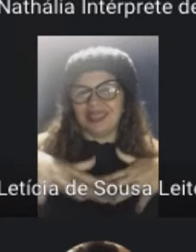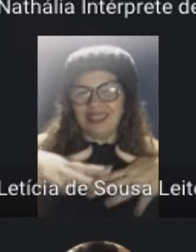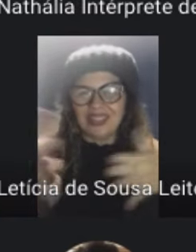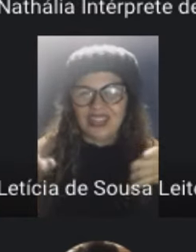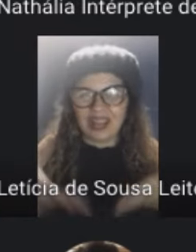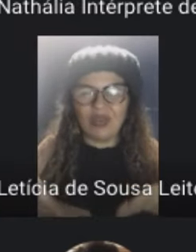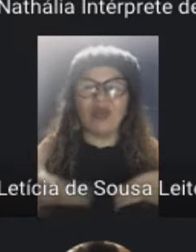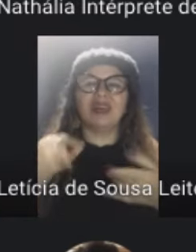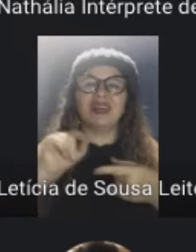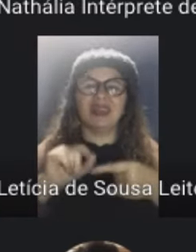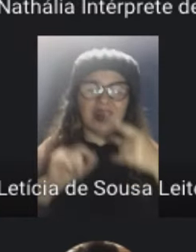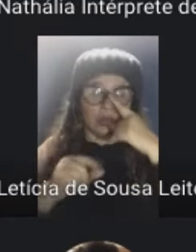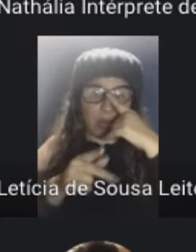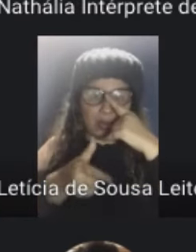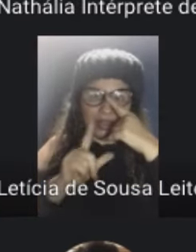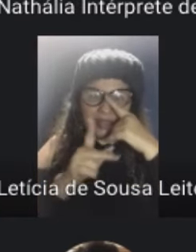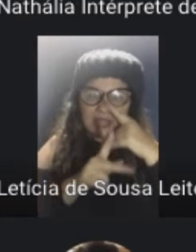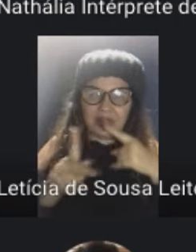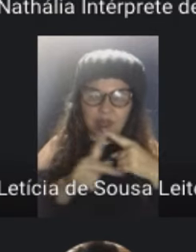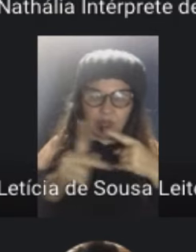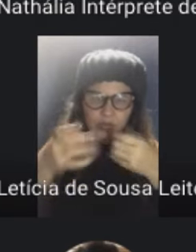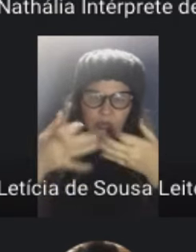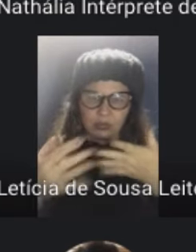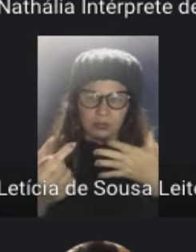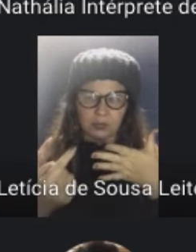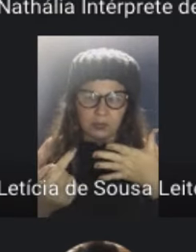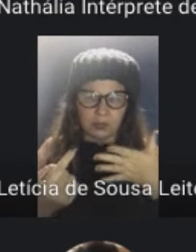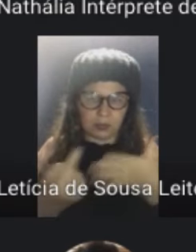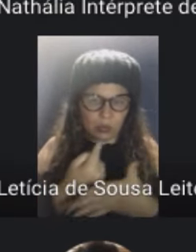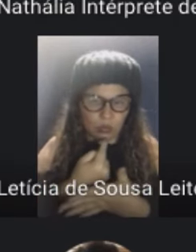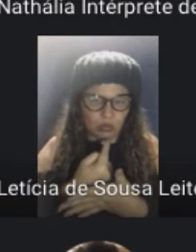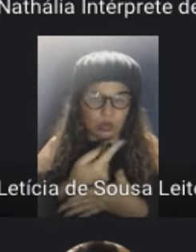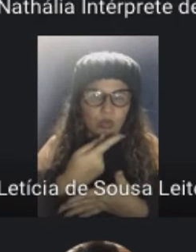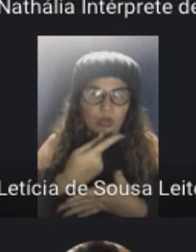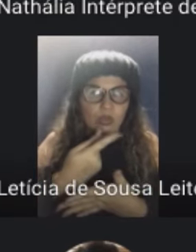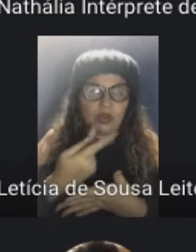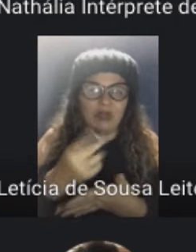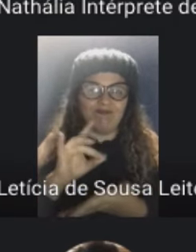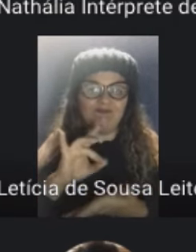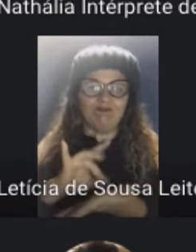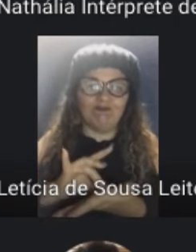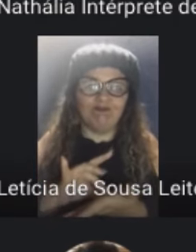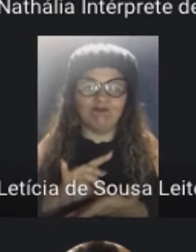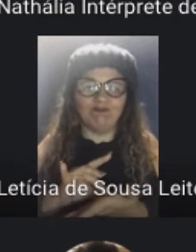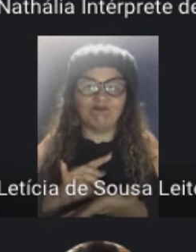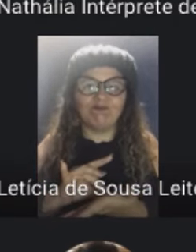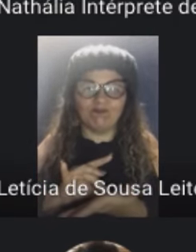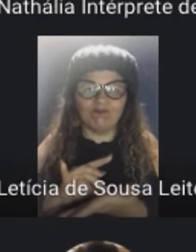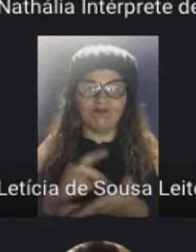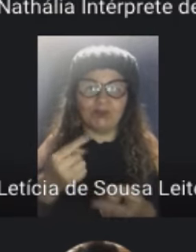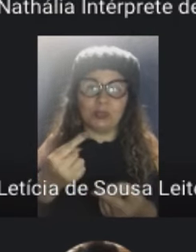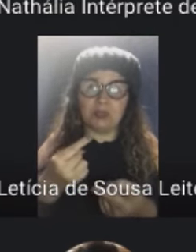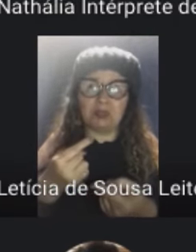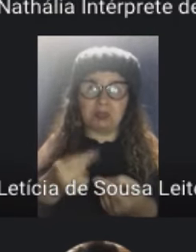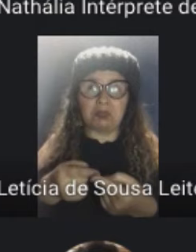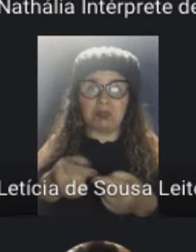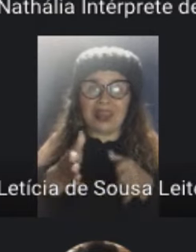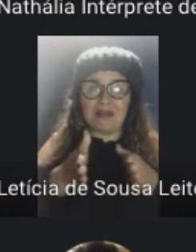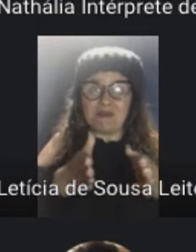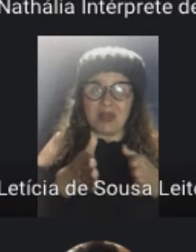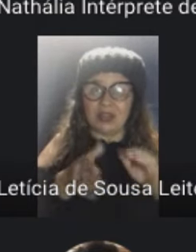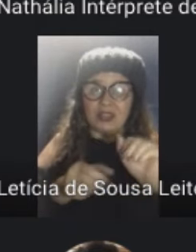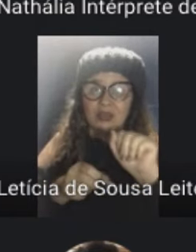STF que o professor Luiz César perguntou, não seria uma forma de legitimar a exceção? Em parte, sim, porque